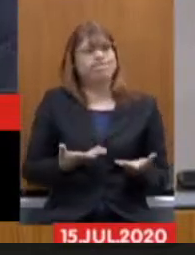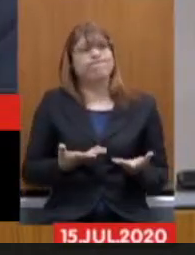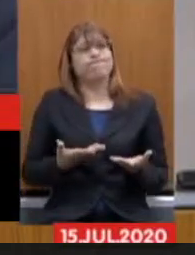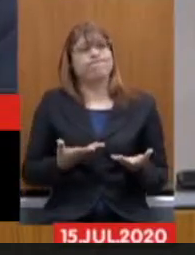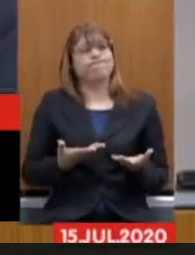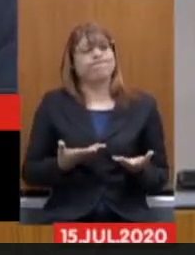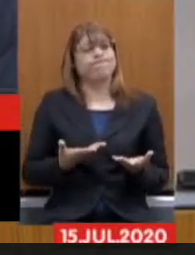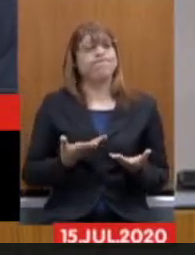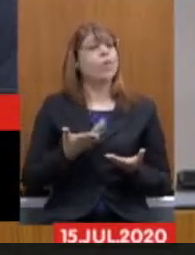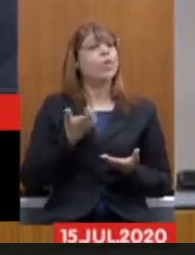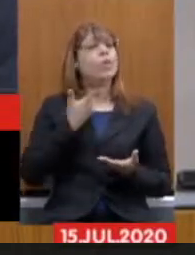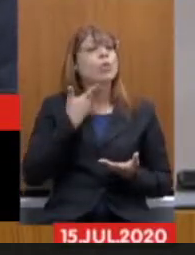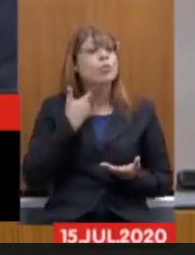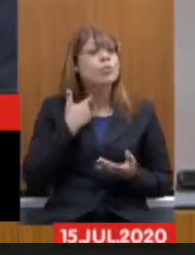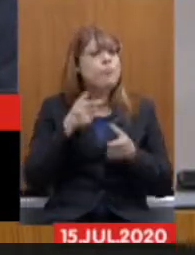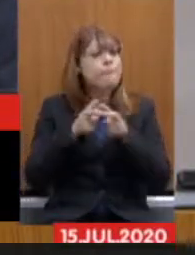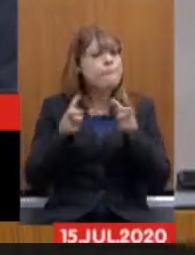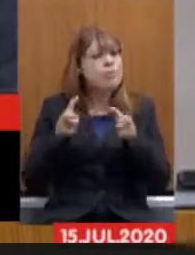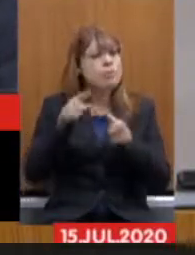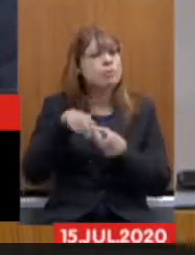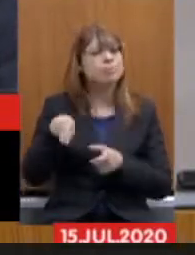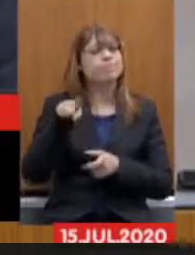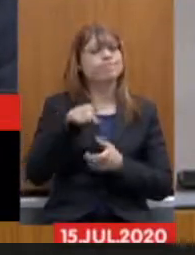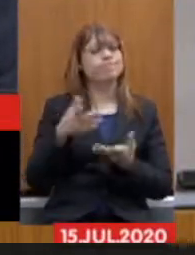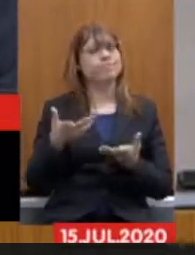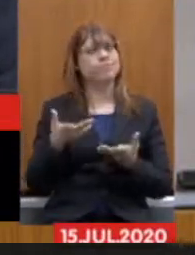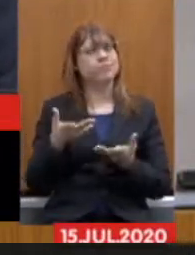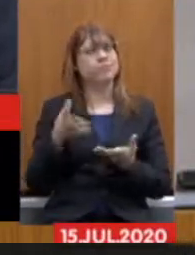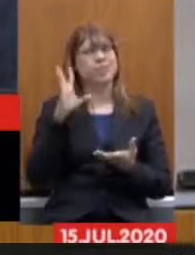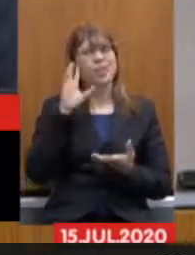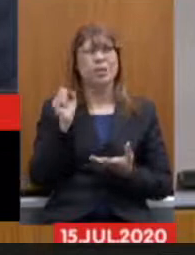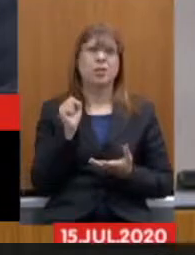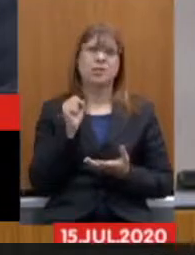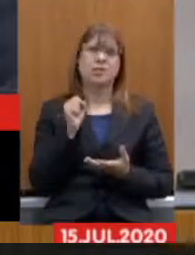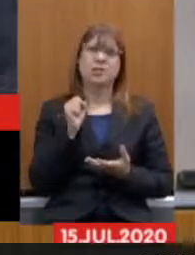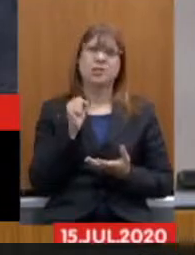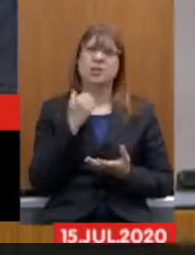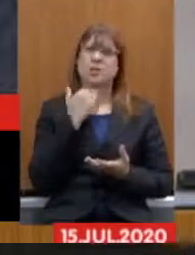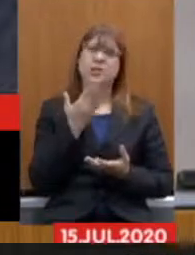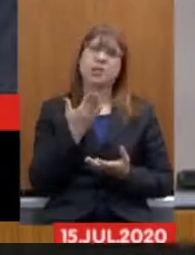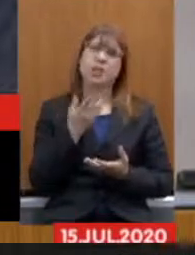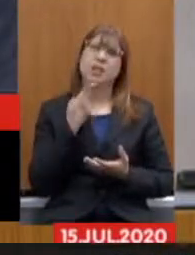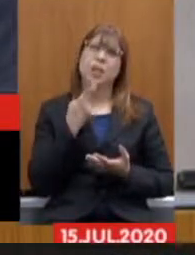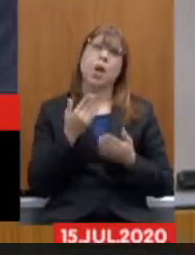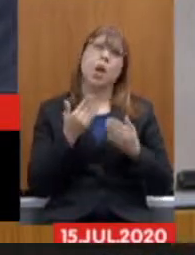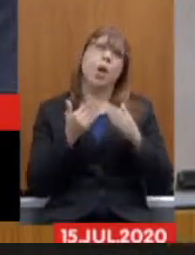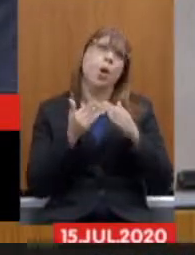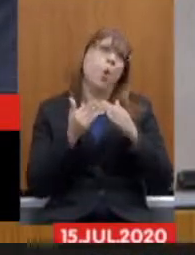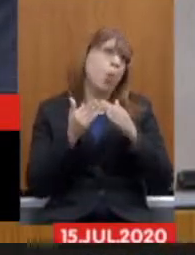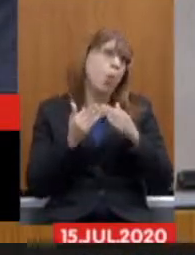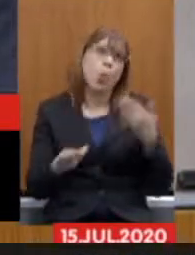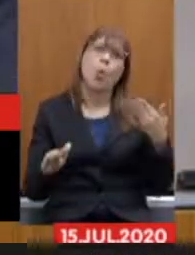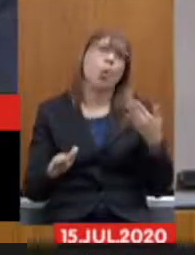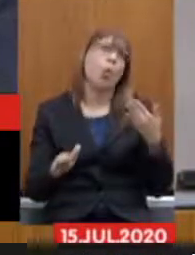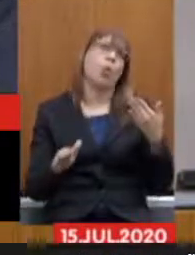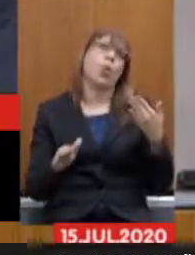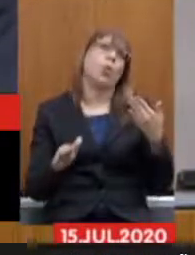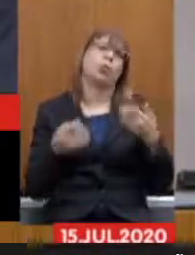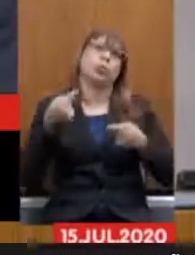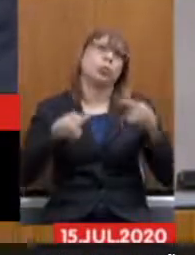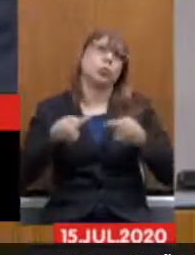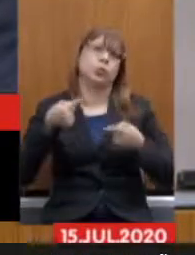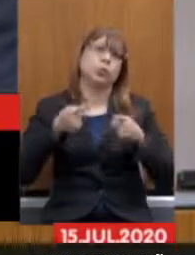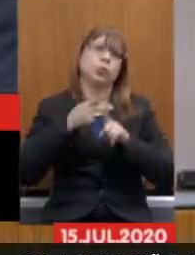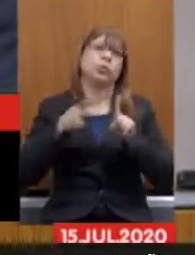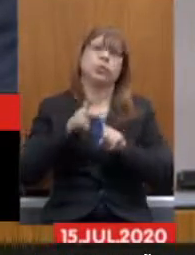o desejo da grande maioria na verdade eu não vi ninguém ser radicalmente contra o debate de se debater